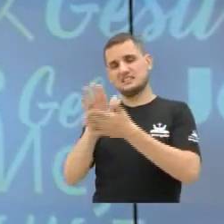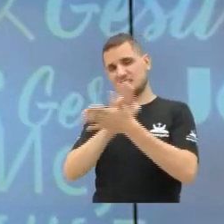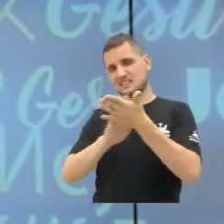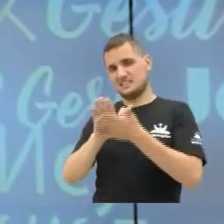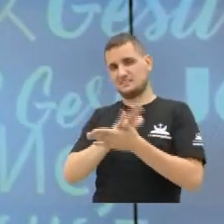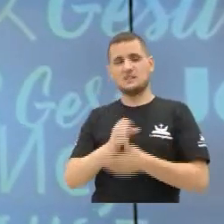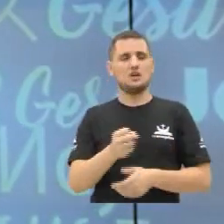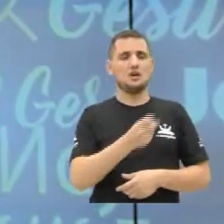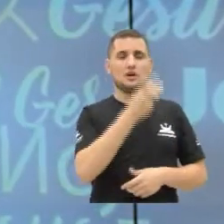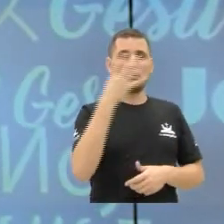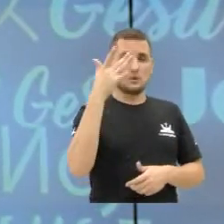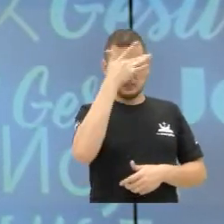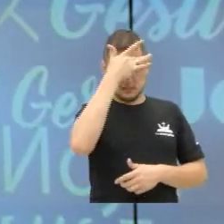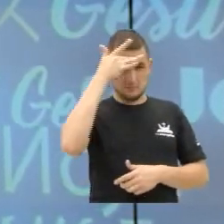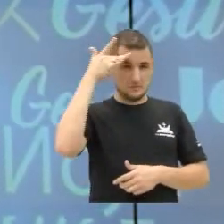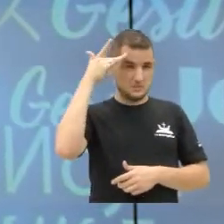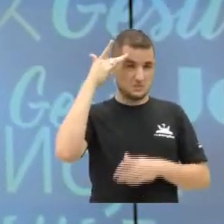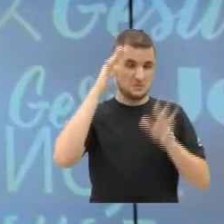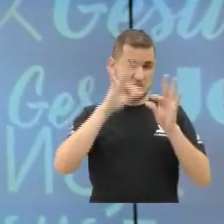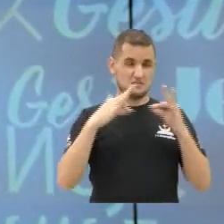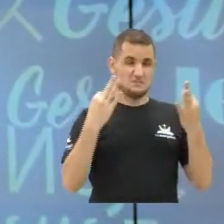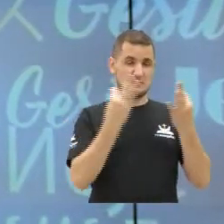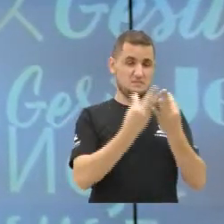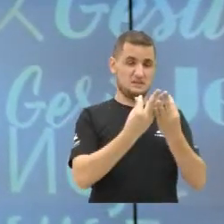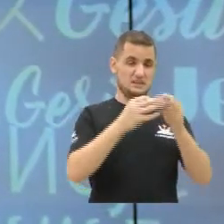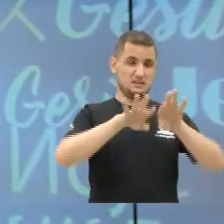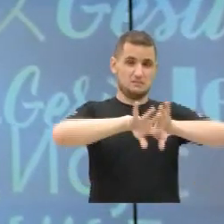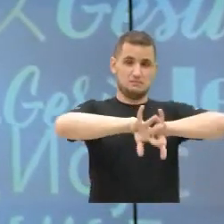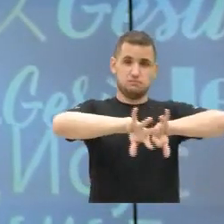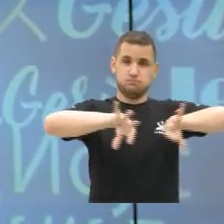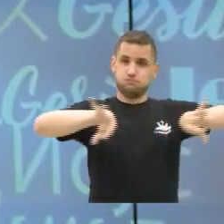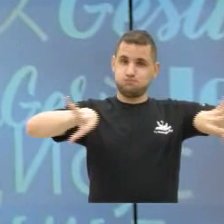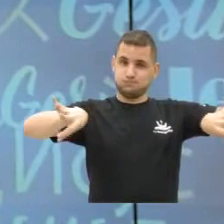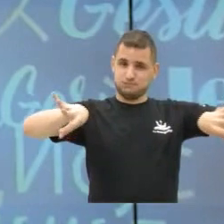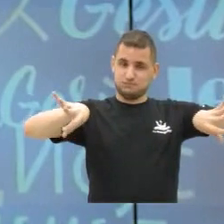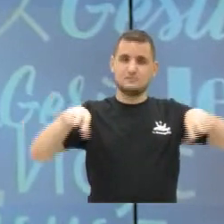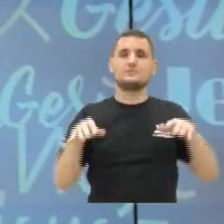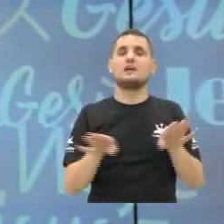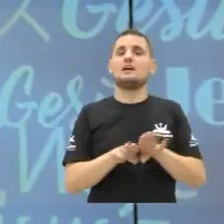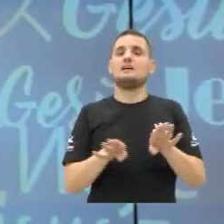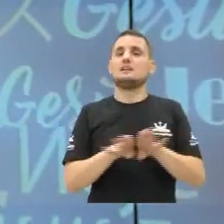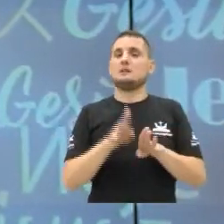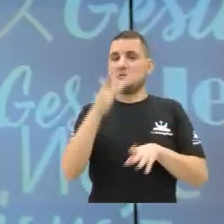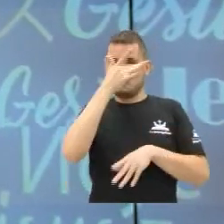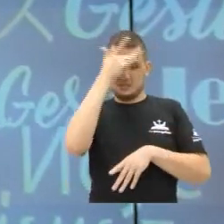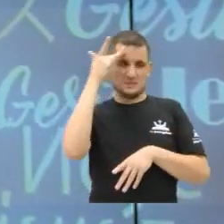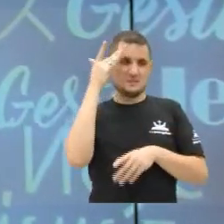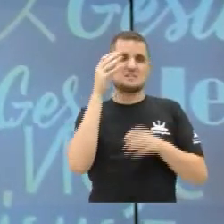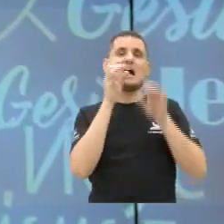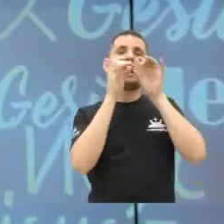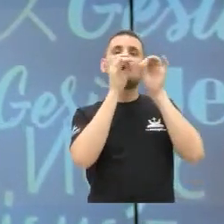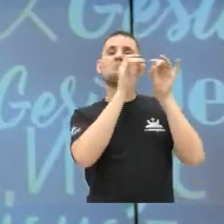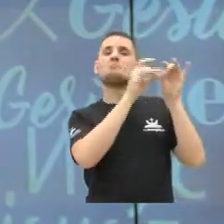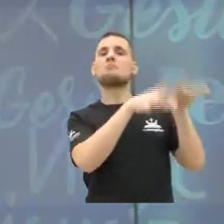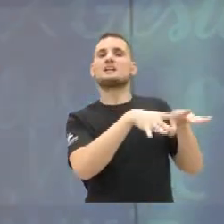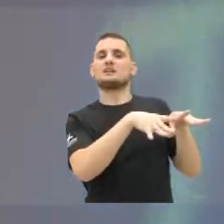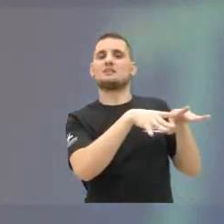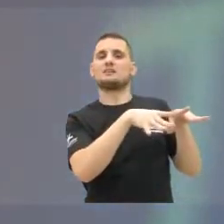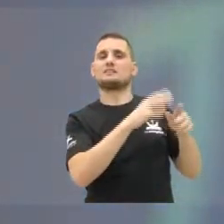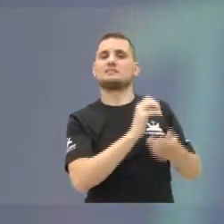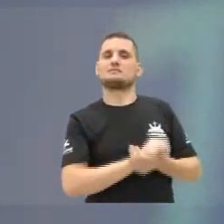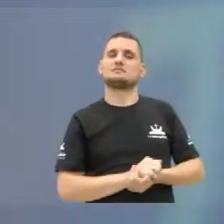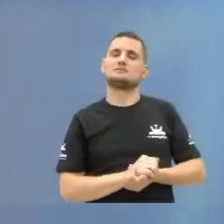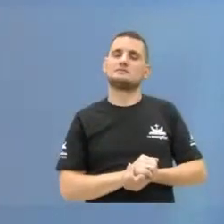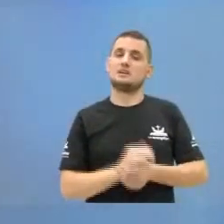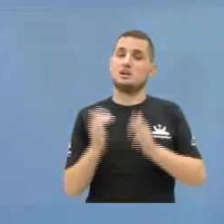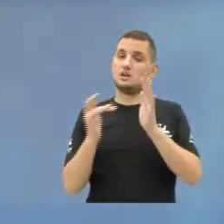isso tem gerado famílias divididas, pessoas esquecidas. Jesus